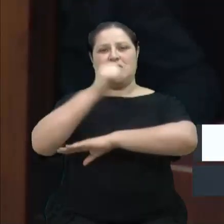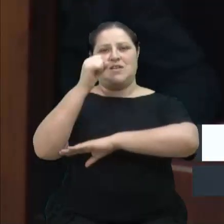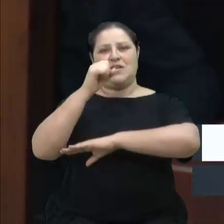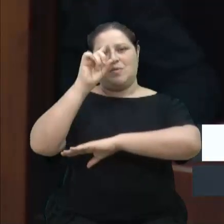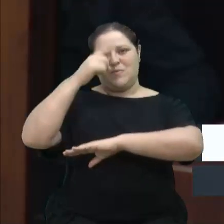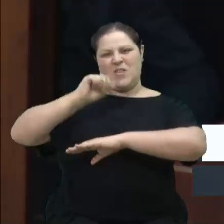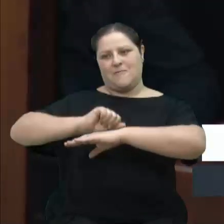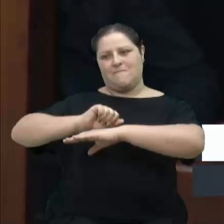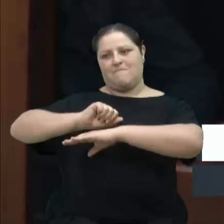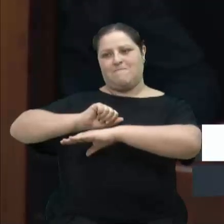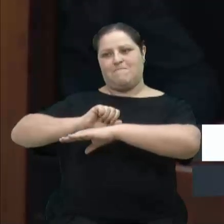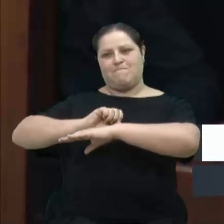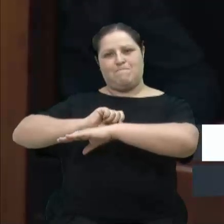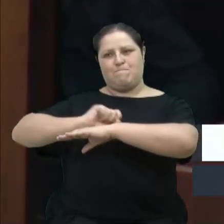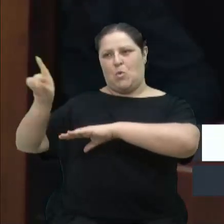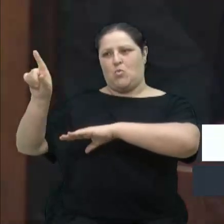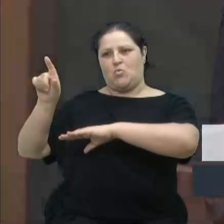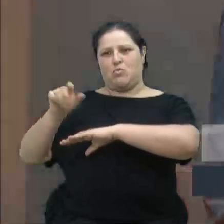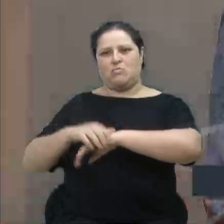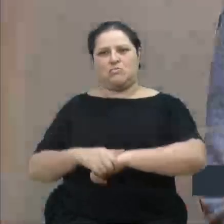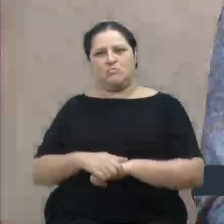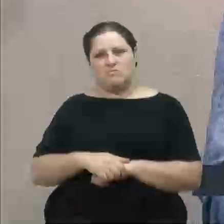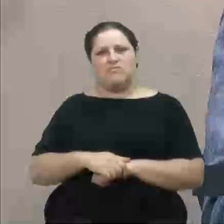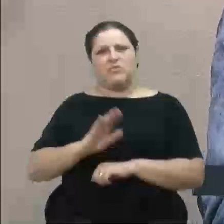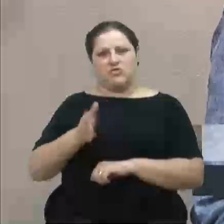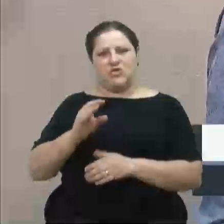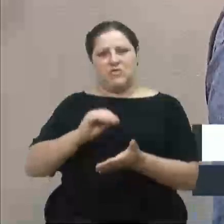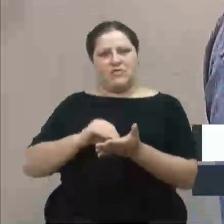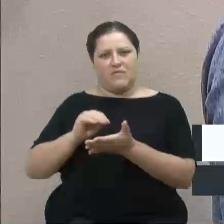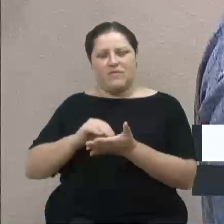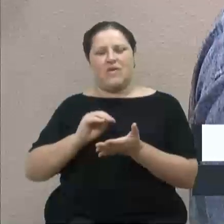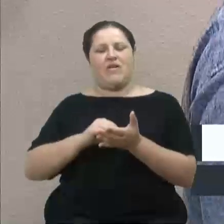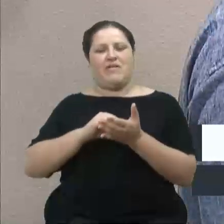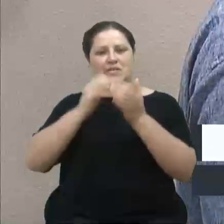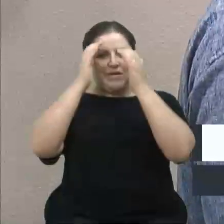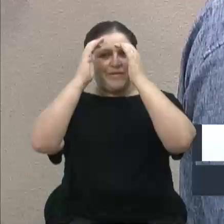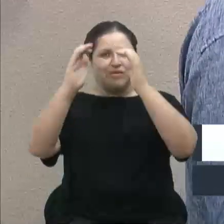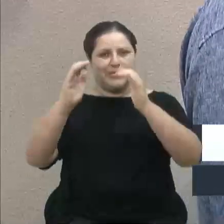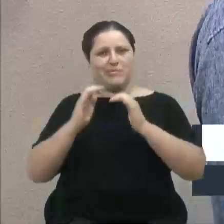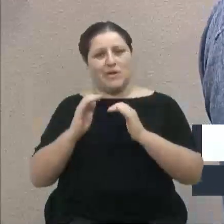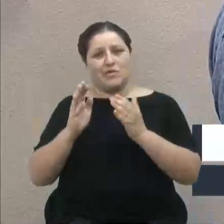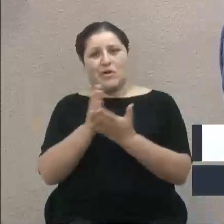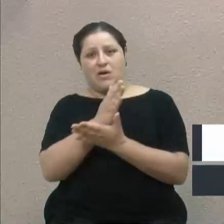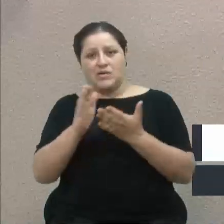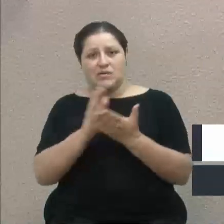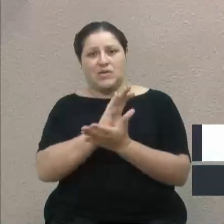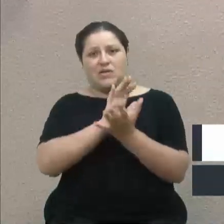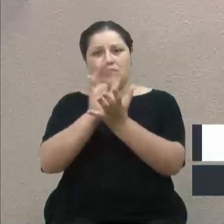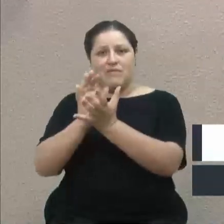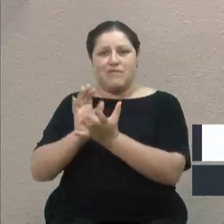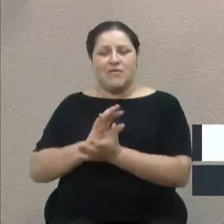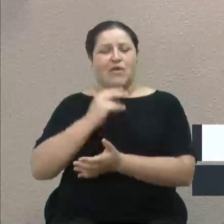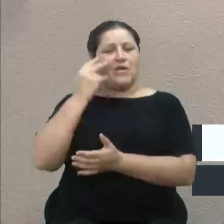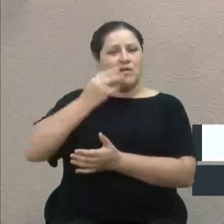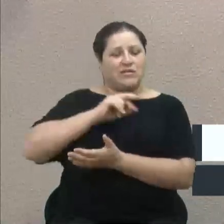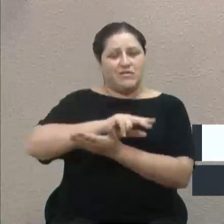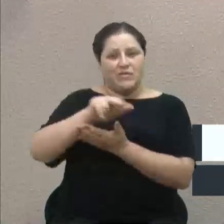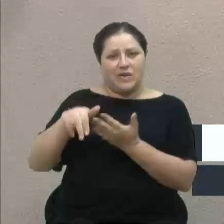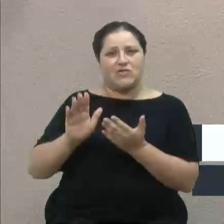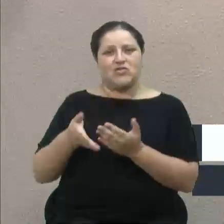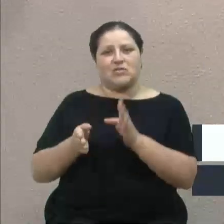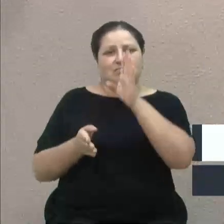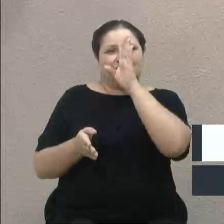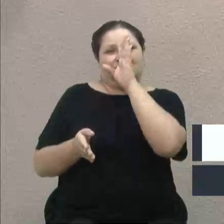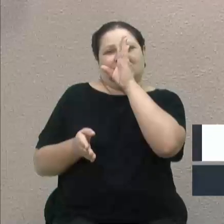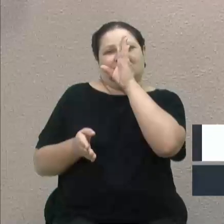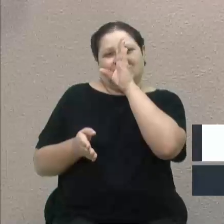de determinados assuntos, absolutamente desrespeitado, muitas vezes com silêncio de vários colegas, aqui nesse plenário, eu